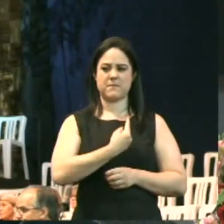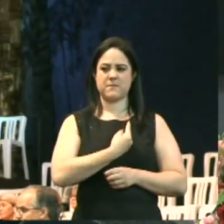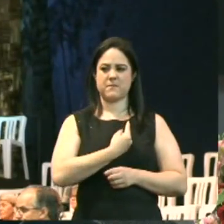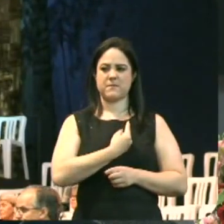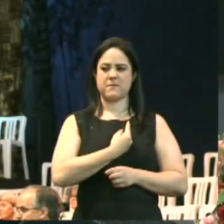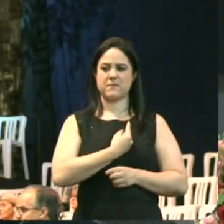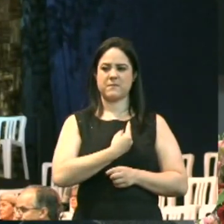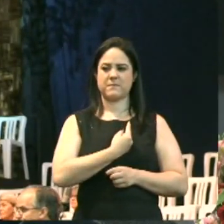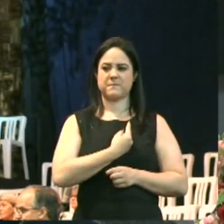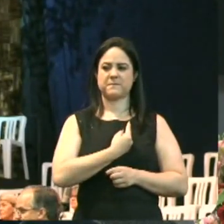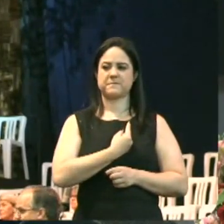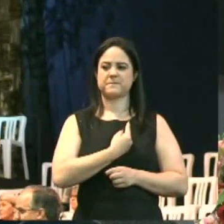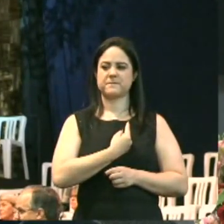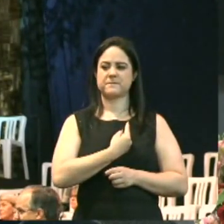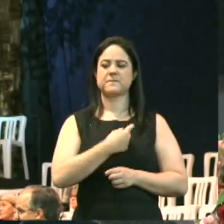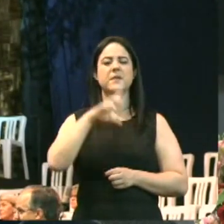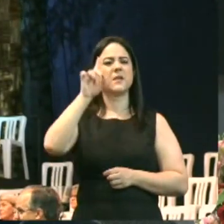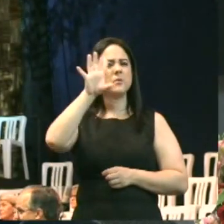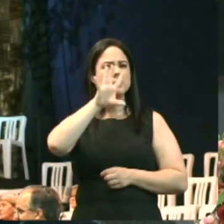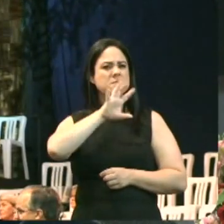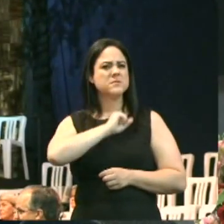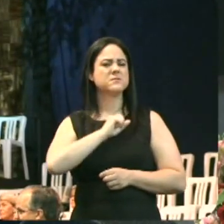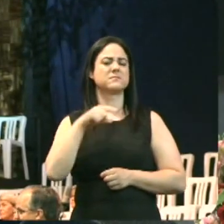se a gente pudesse entender quanto Ele ama a